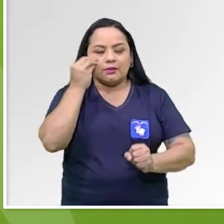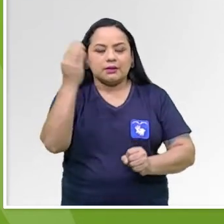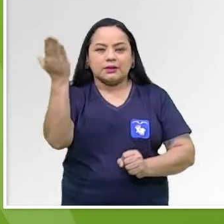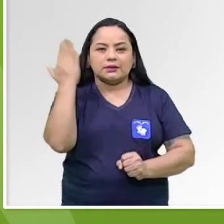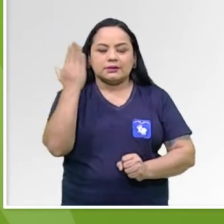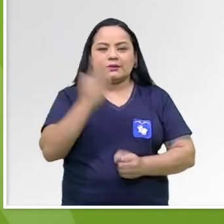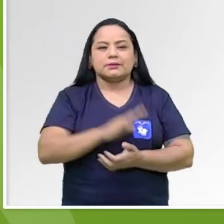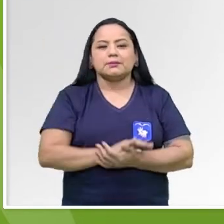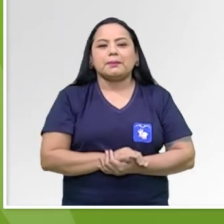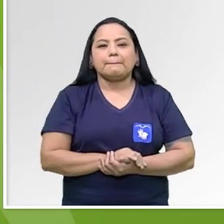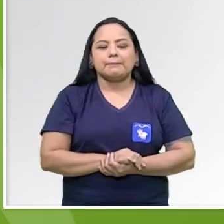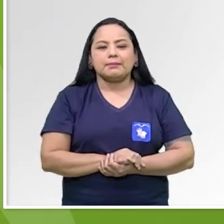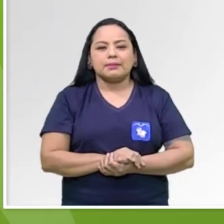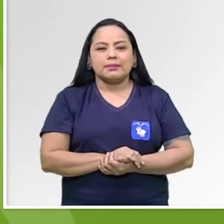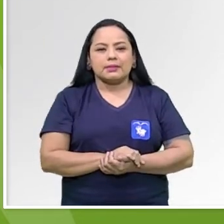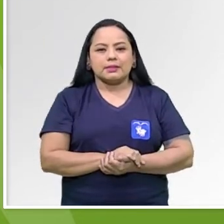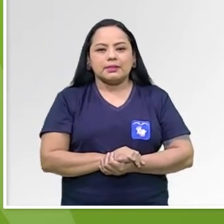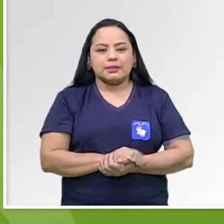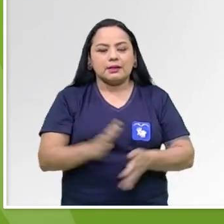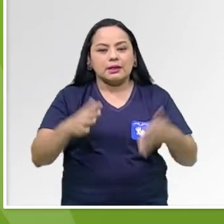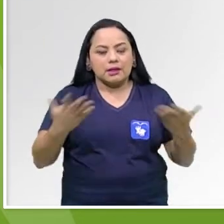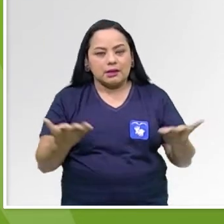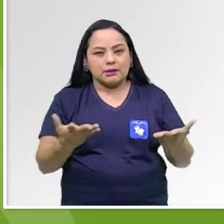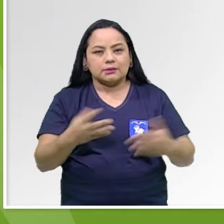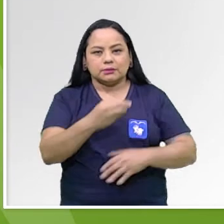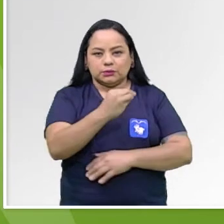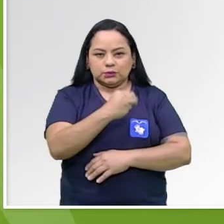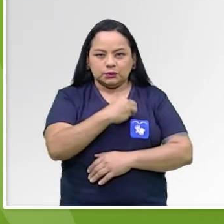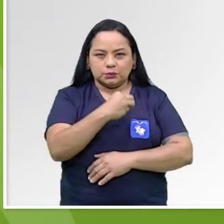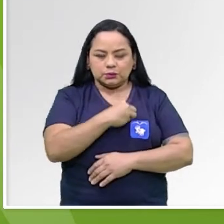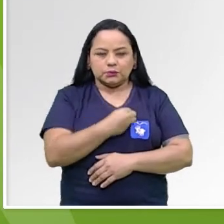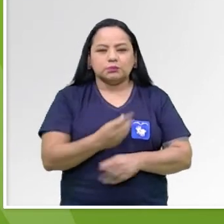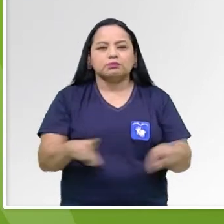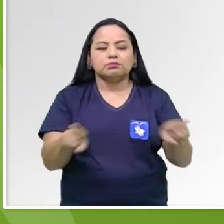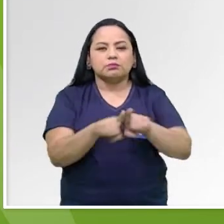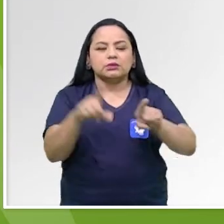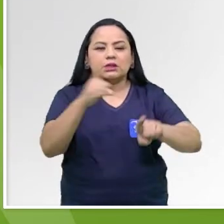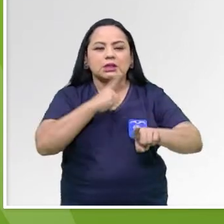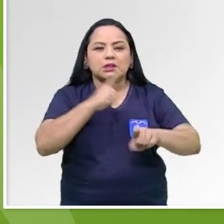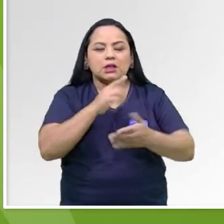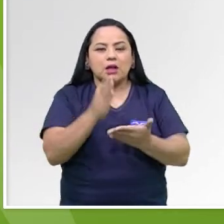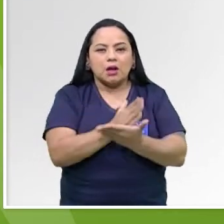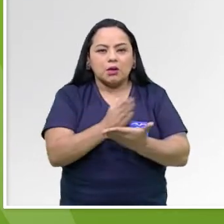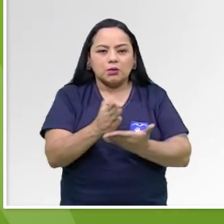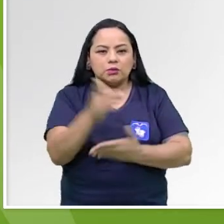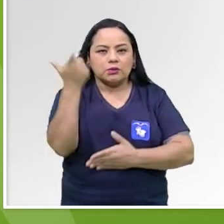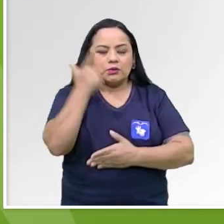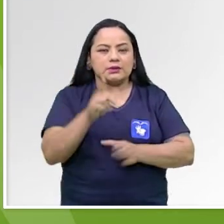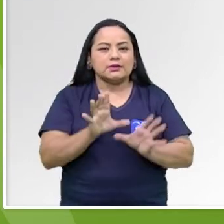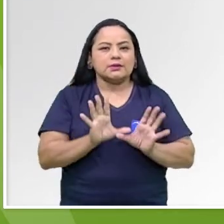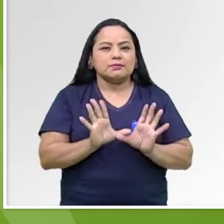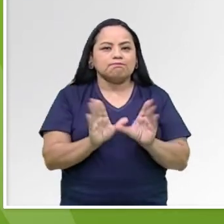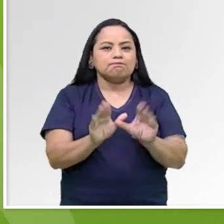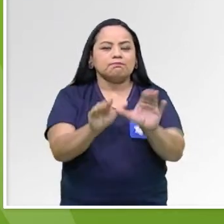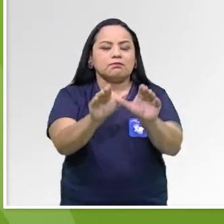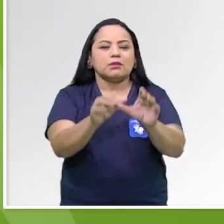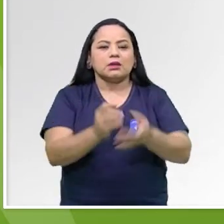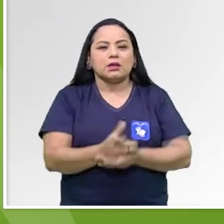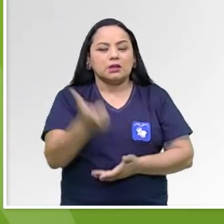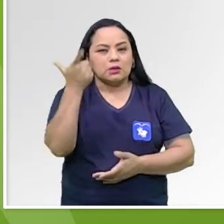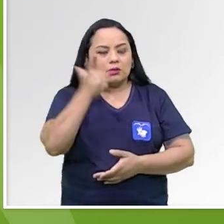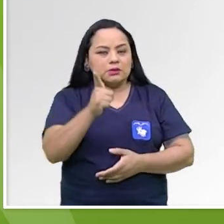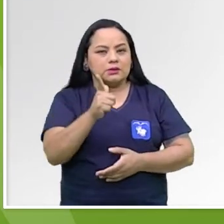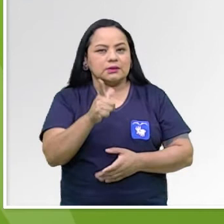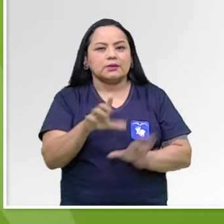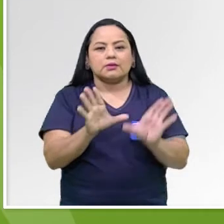Gisele, ok? E aí, os mamíferos ainda vão ter alguns que conseguem voar. Na verdade, o que consegue